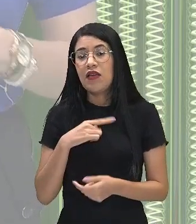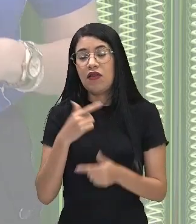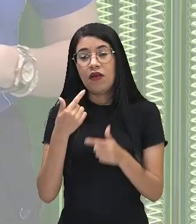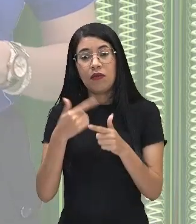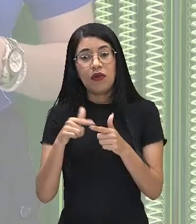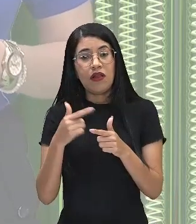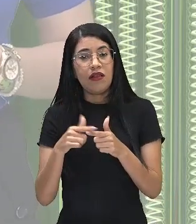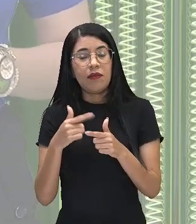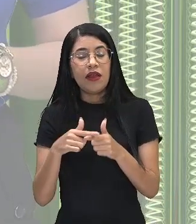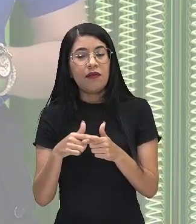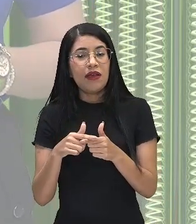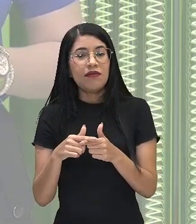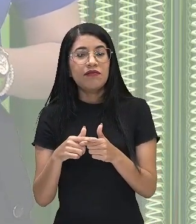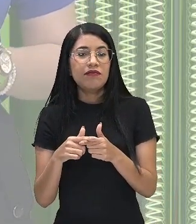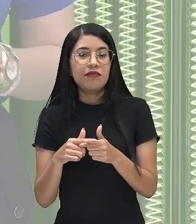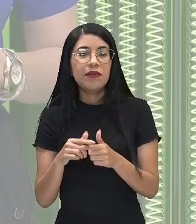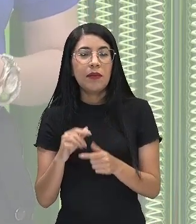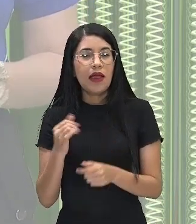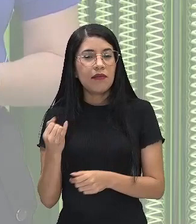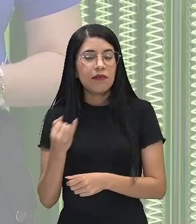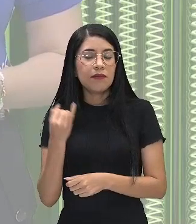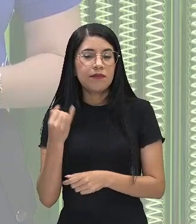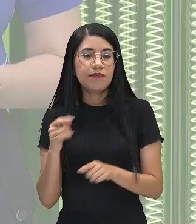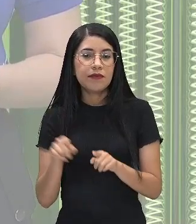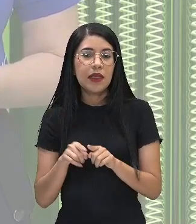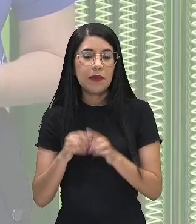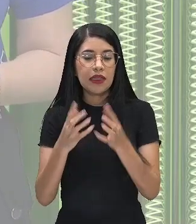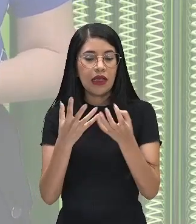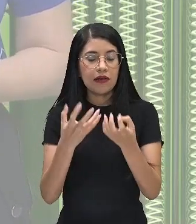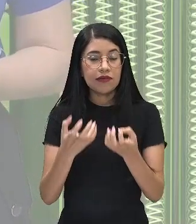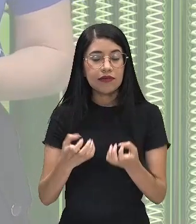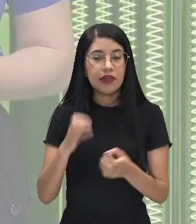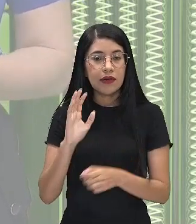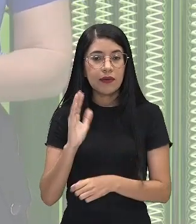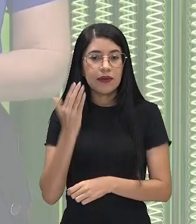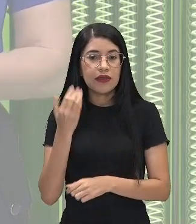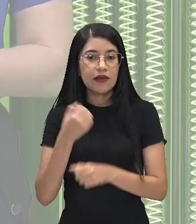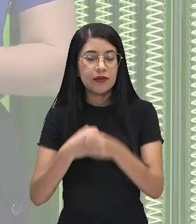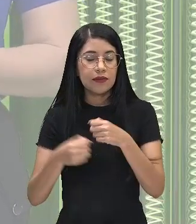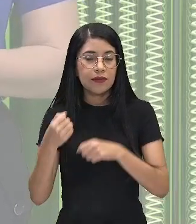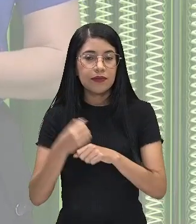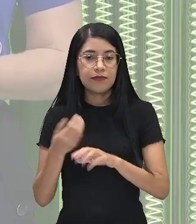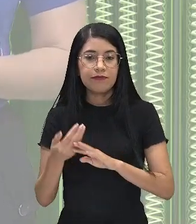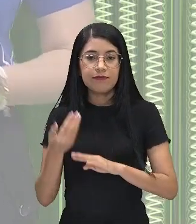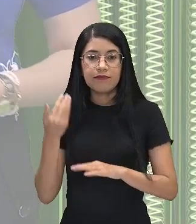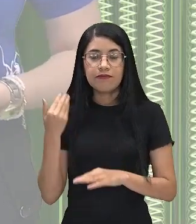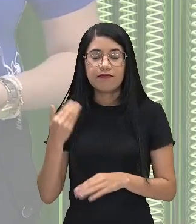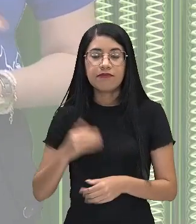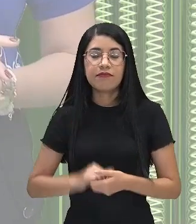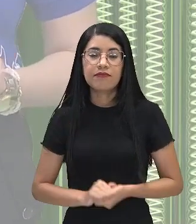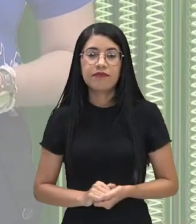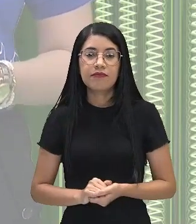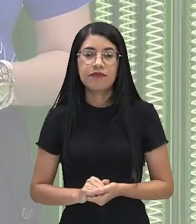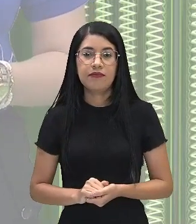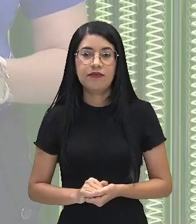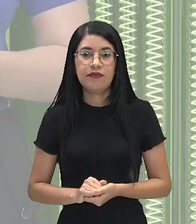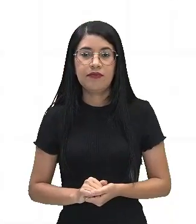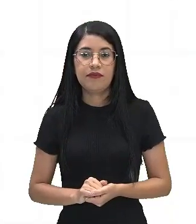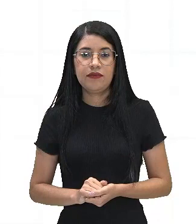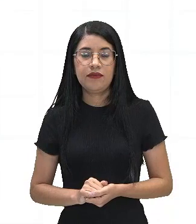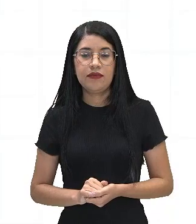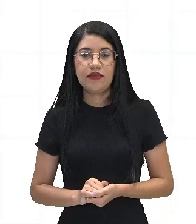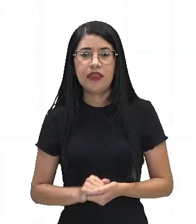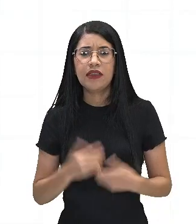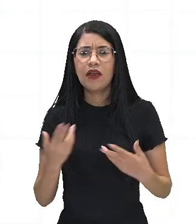muito negativo durante a seca, a grande seca que ocorreu em 2023. E mais uma vez, qual é